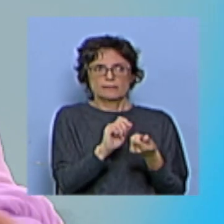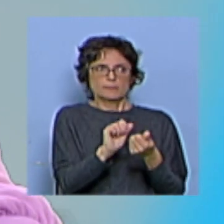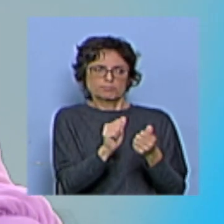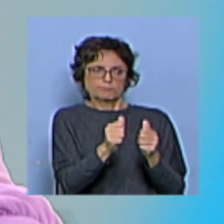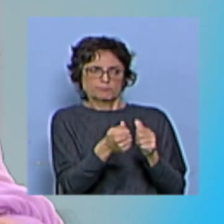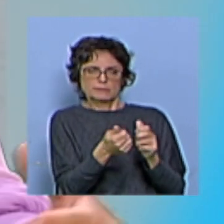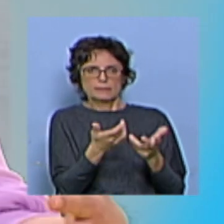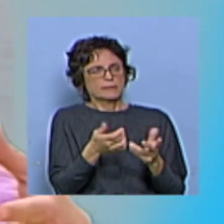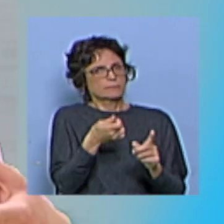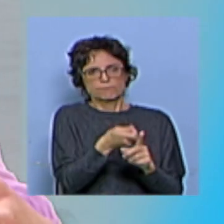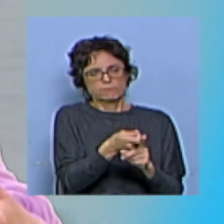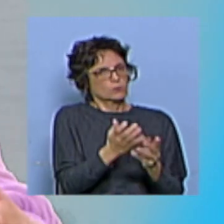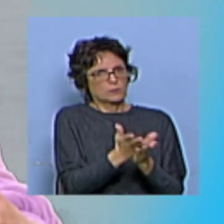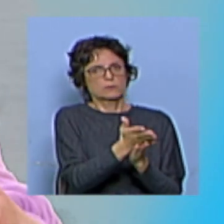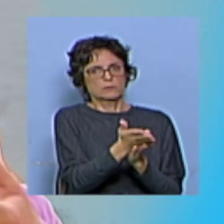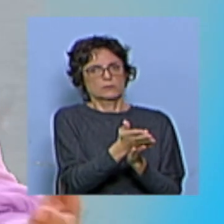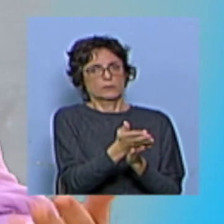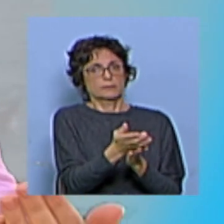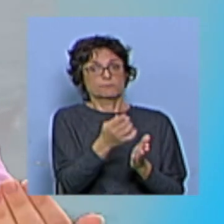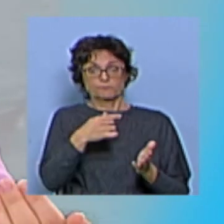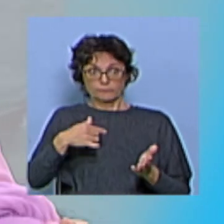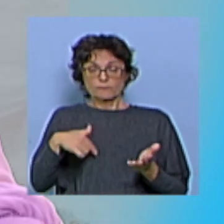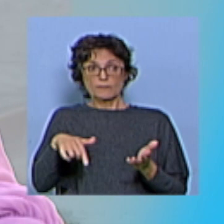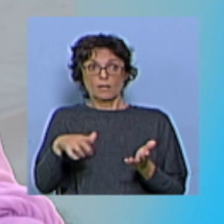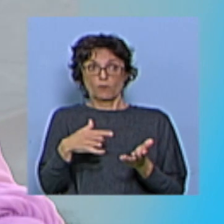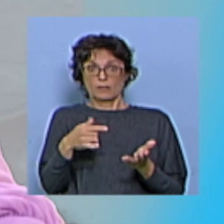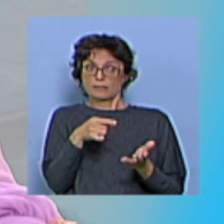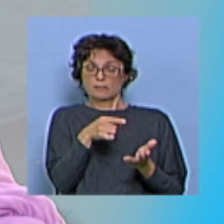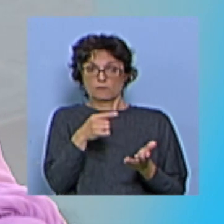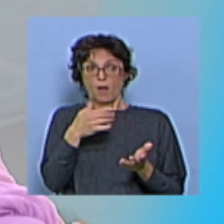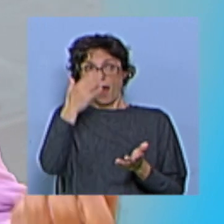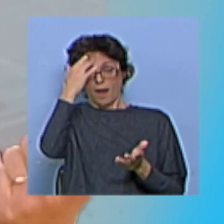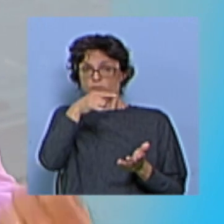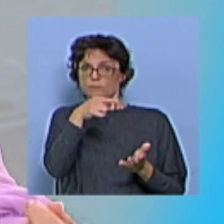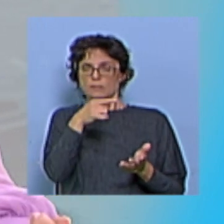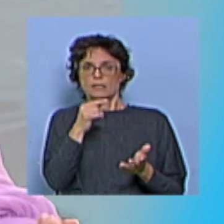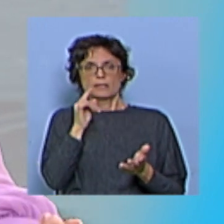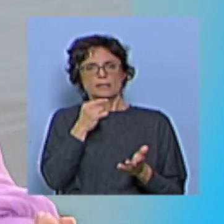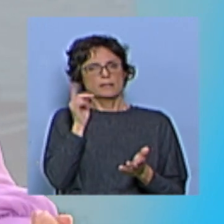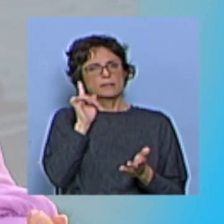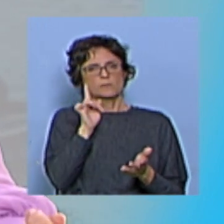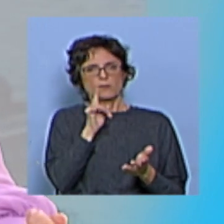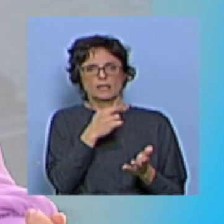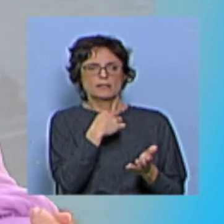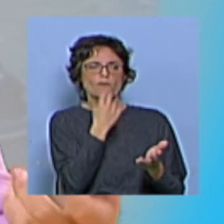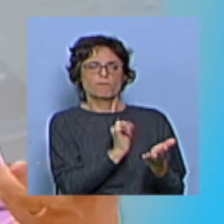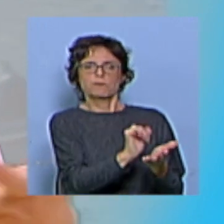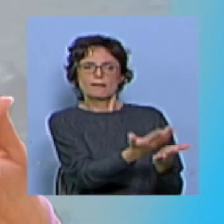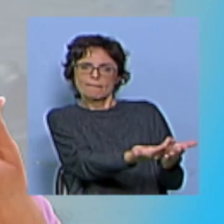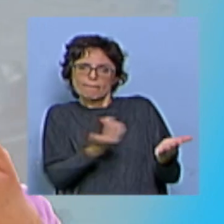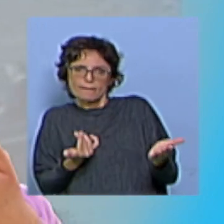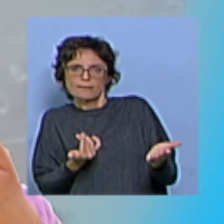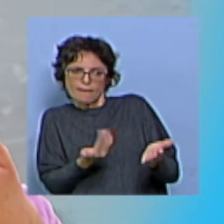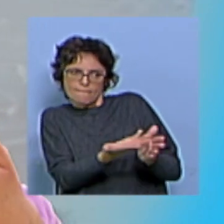resilientes. E para nós é muito importante trazer estas vozes também para o debate, trazer para a agenda pública,